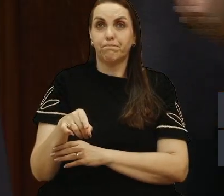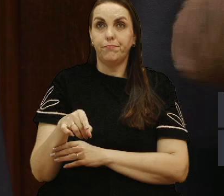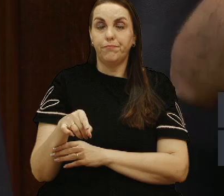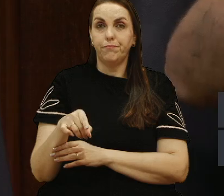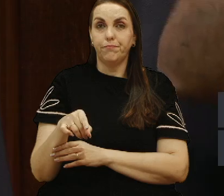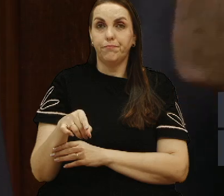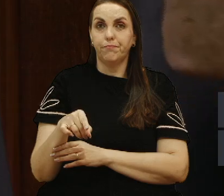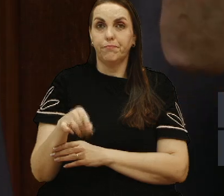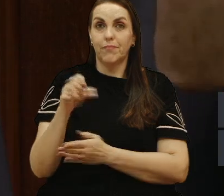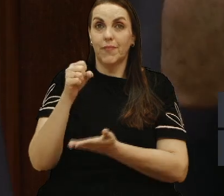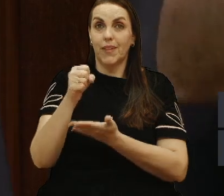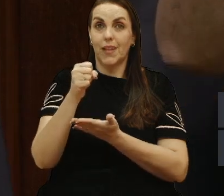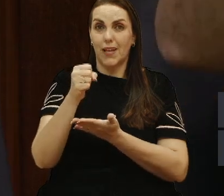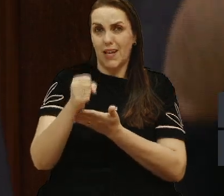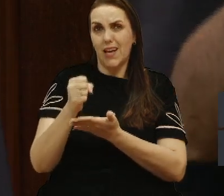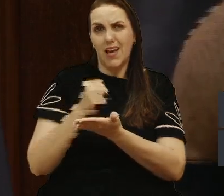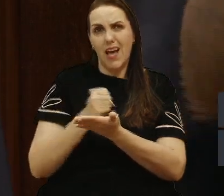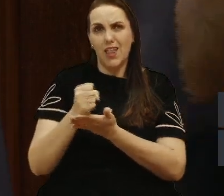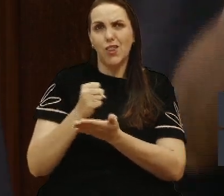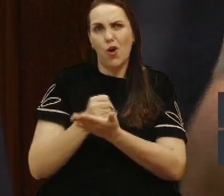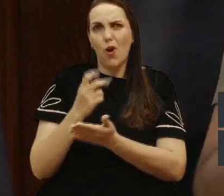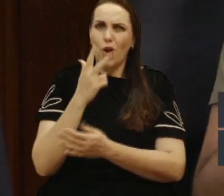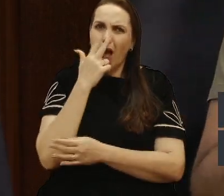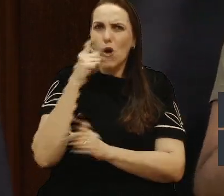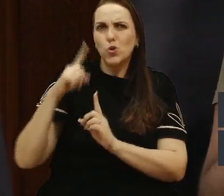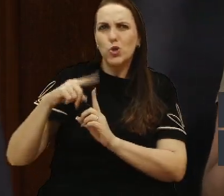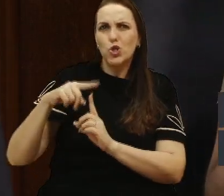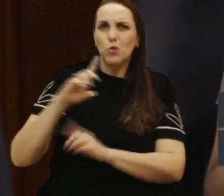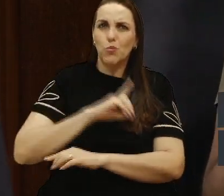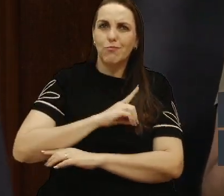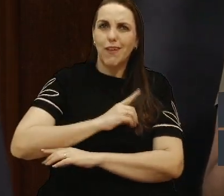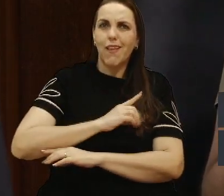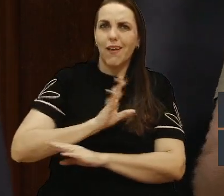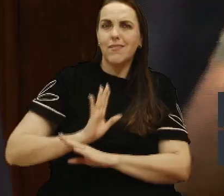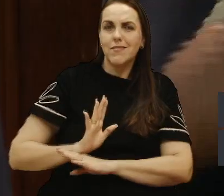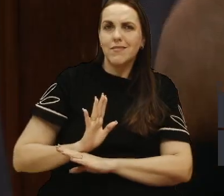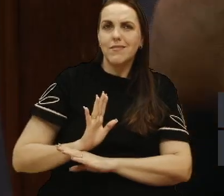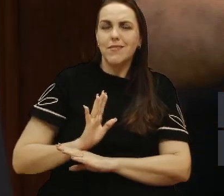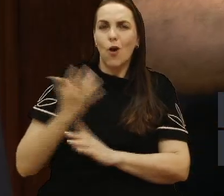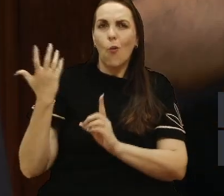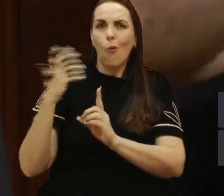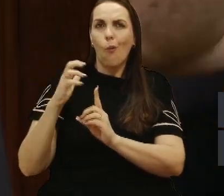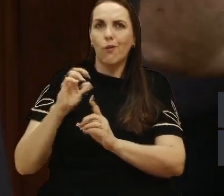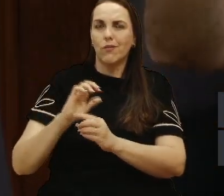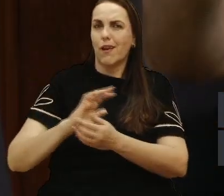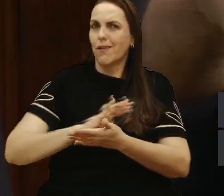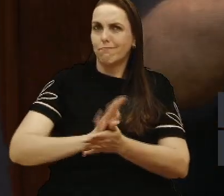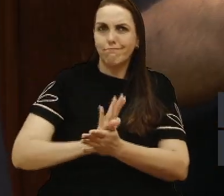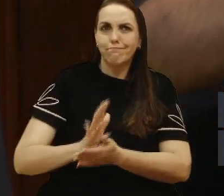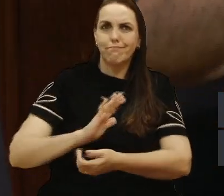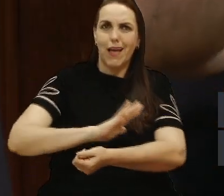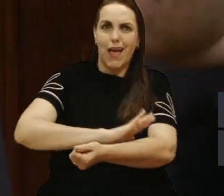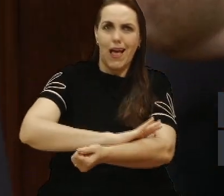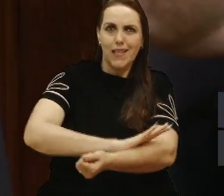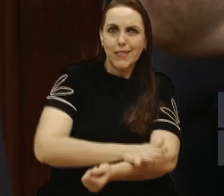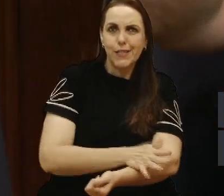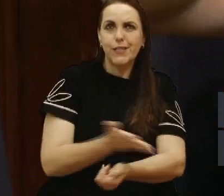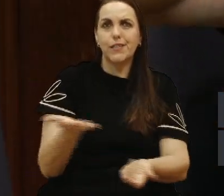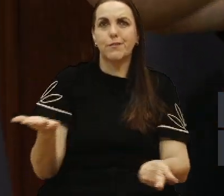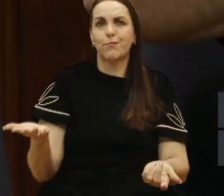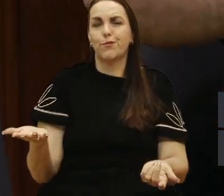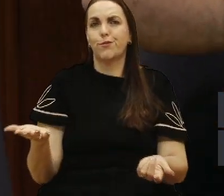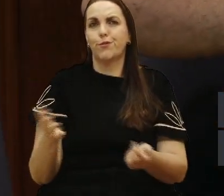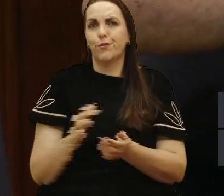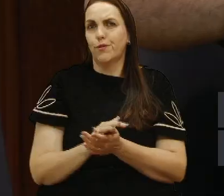um cartório, uma espécie de delegacia de combate às discriminações, para receber casos de racismo,